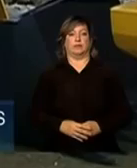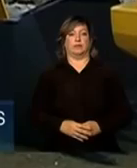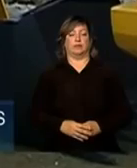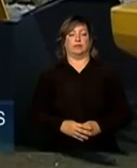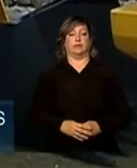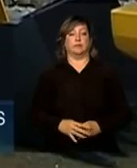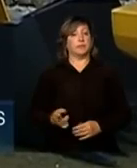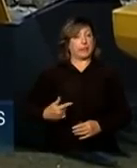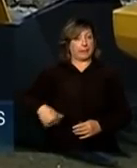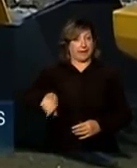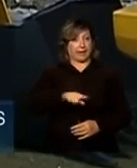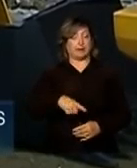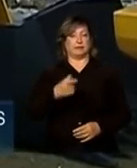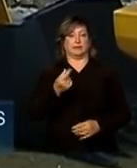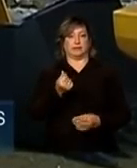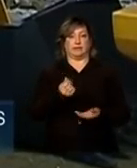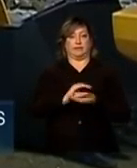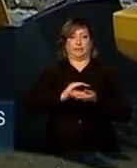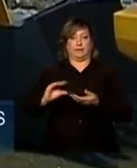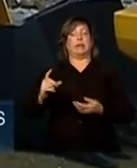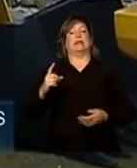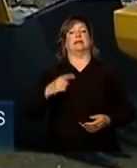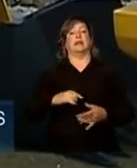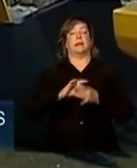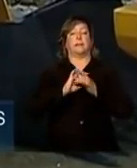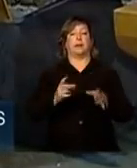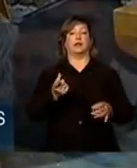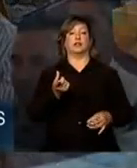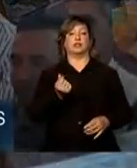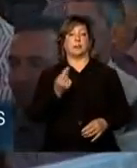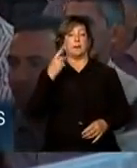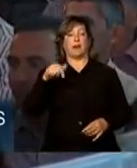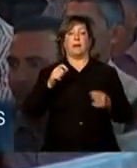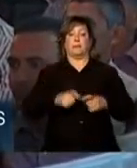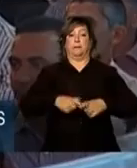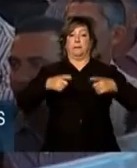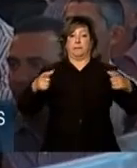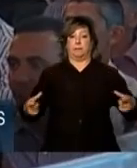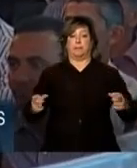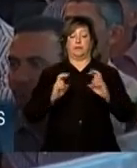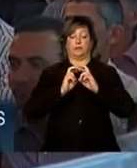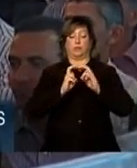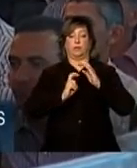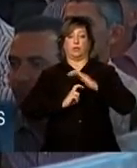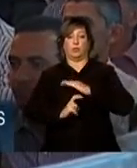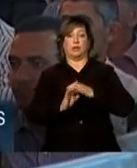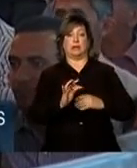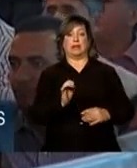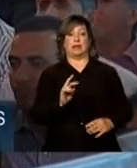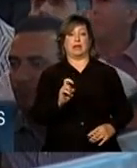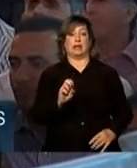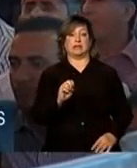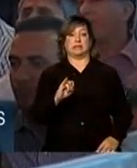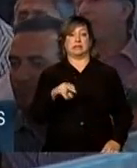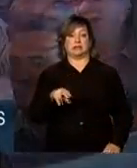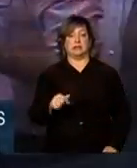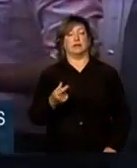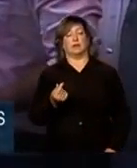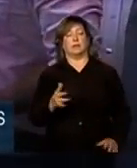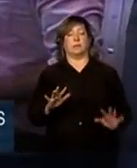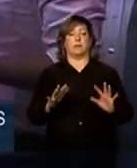dentre esses investimentos está a liberação de recursos para a ampliação do metrô de Teresina, com valor